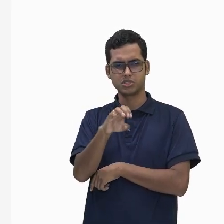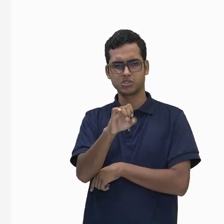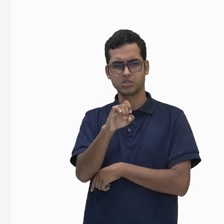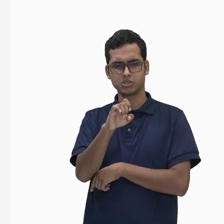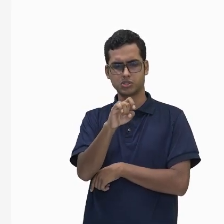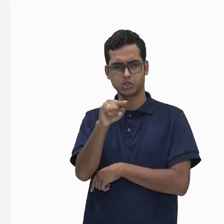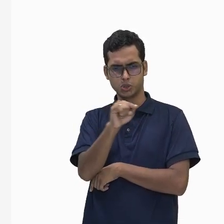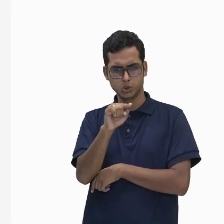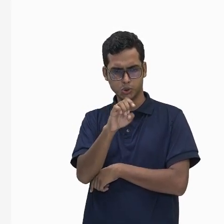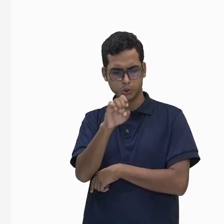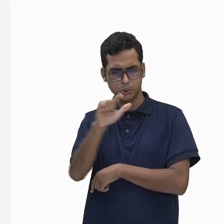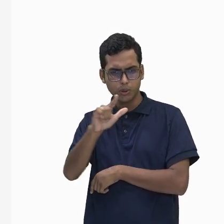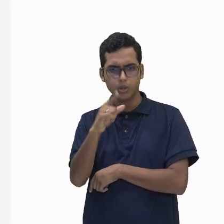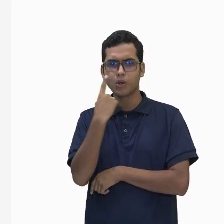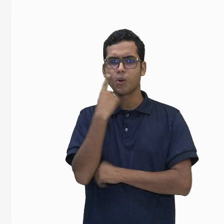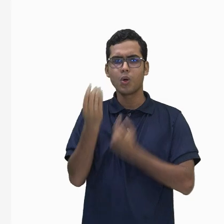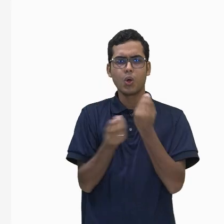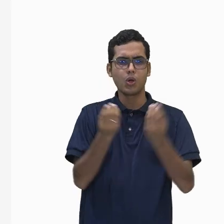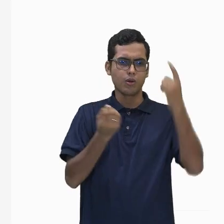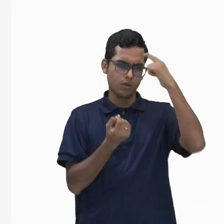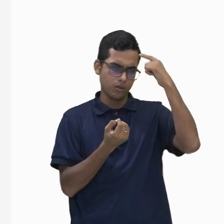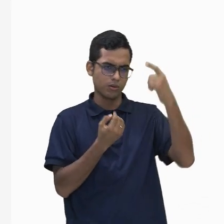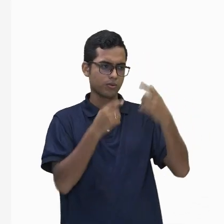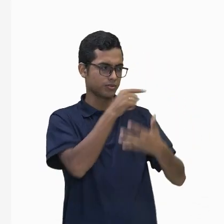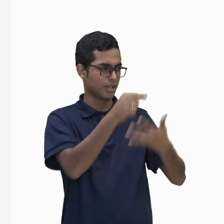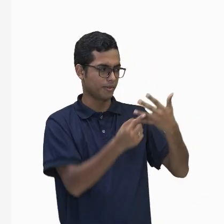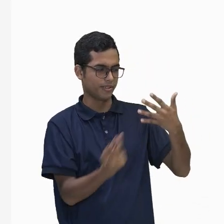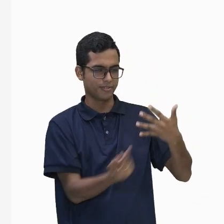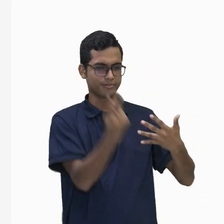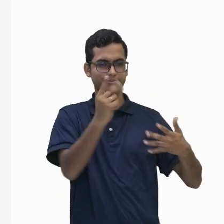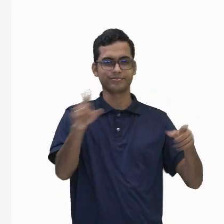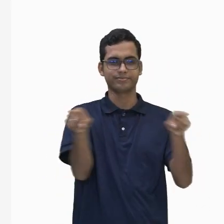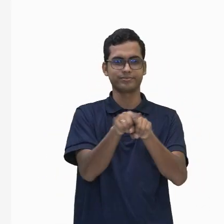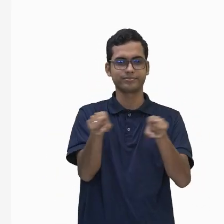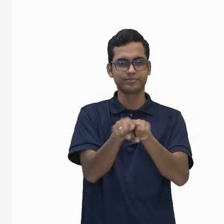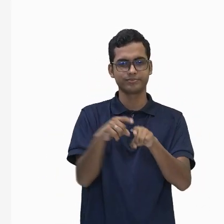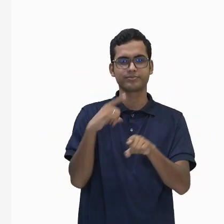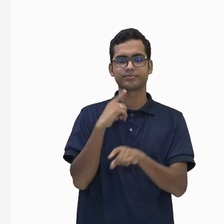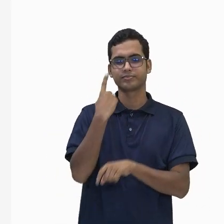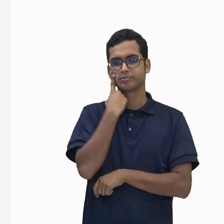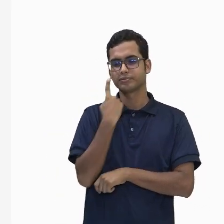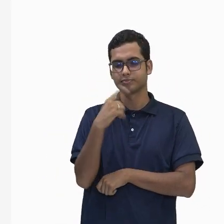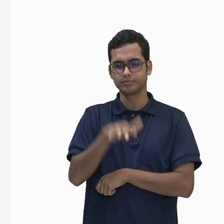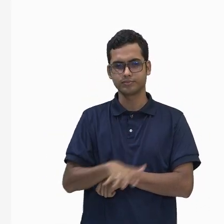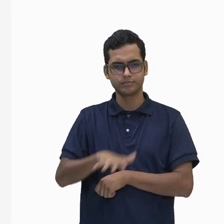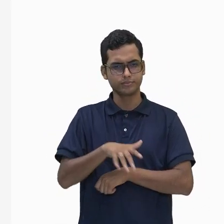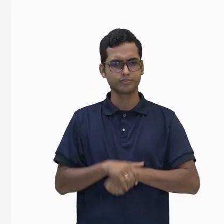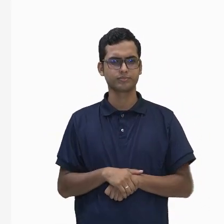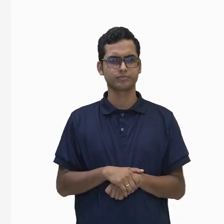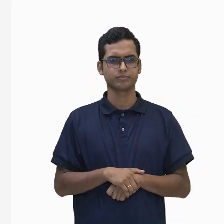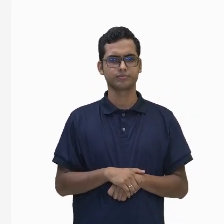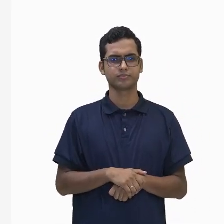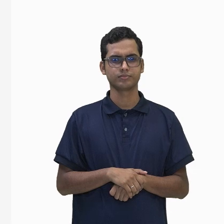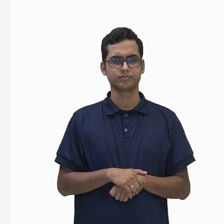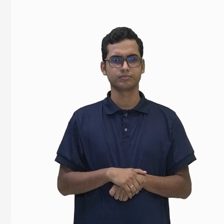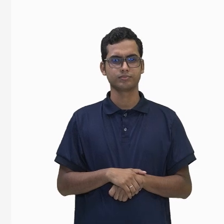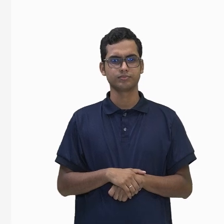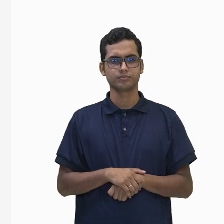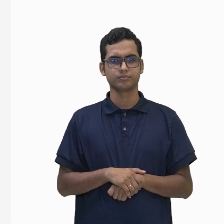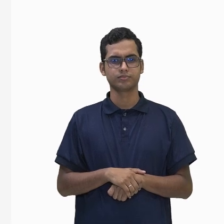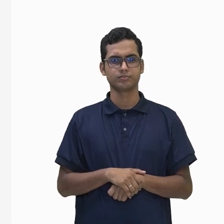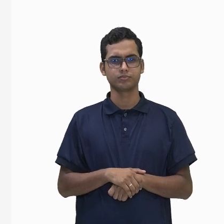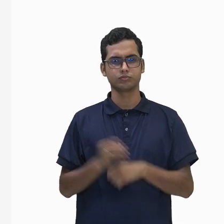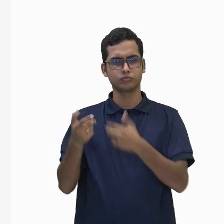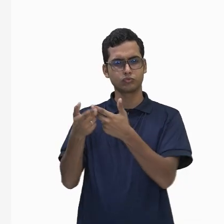seja, abandonando os valores oriundos de uma visão covarde da vida e abraçando